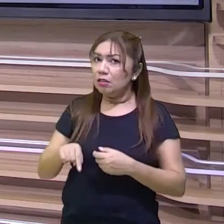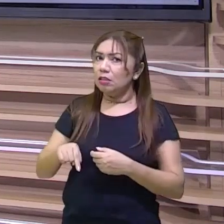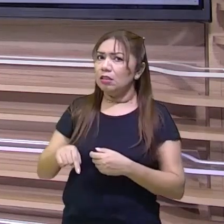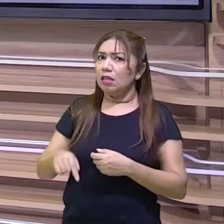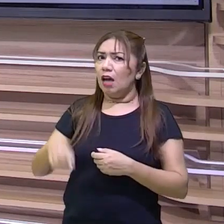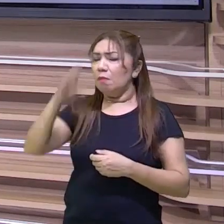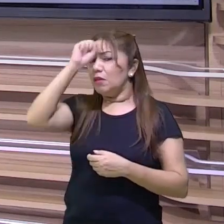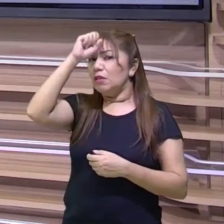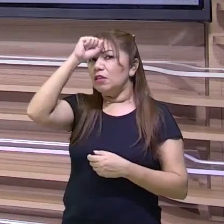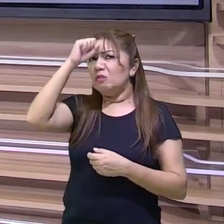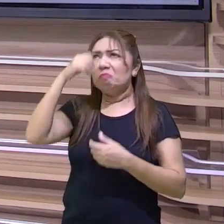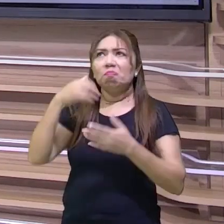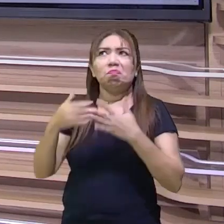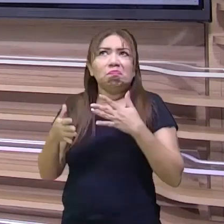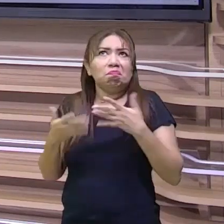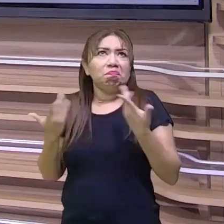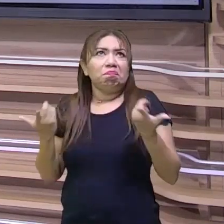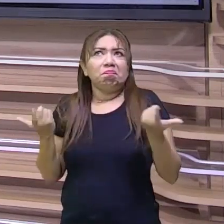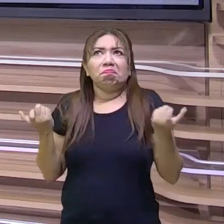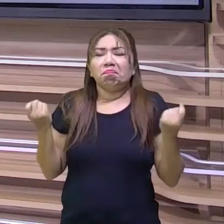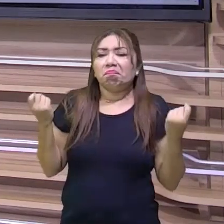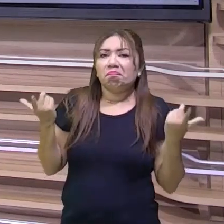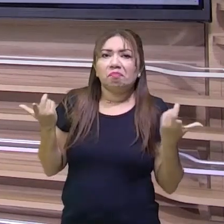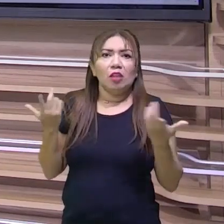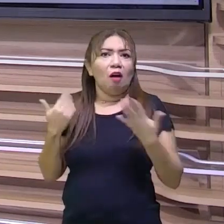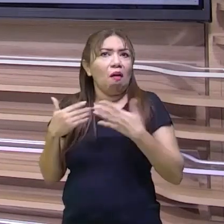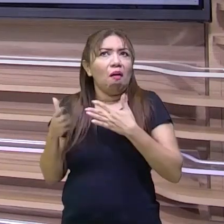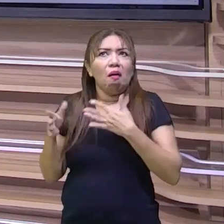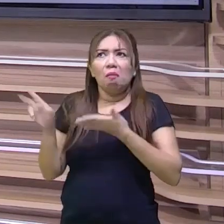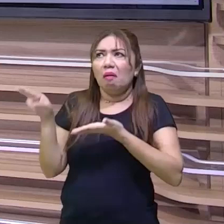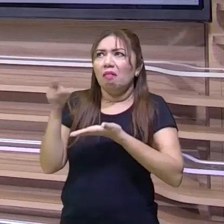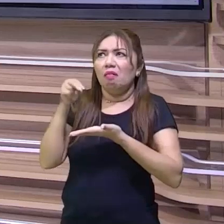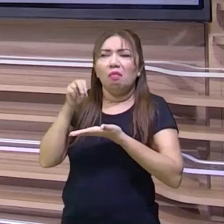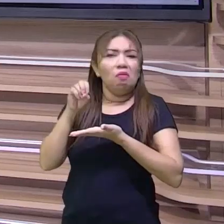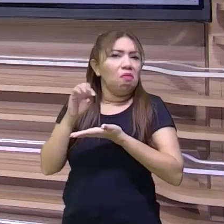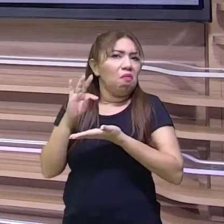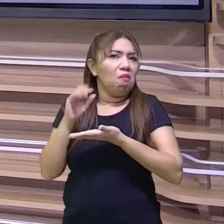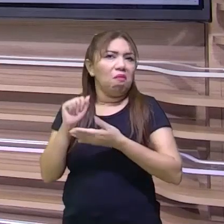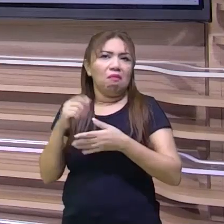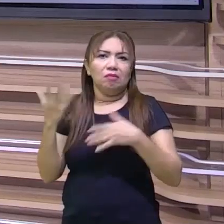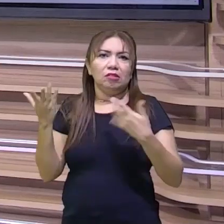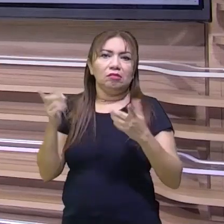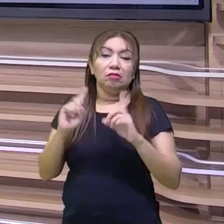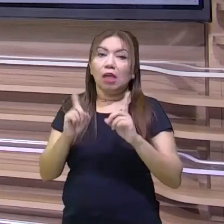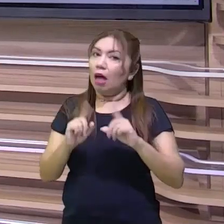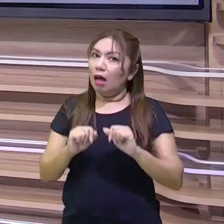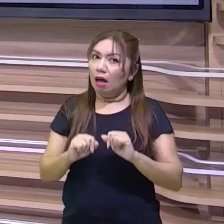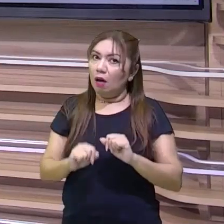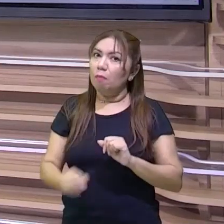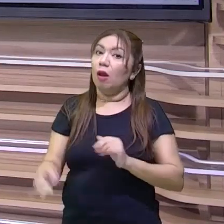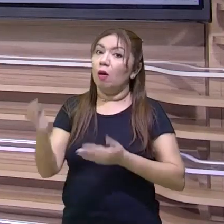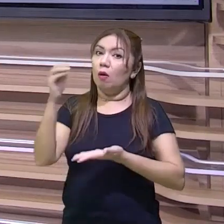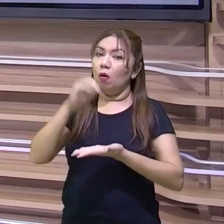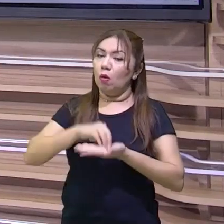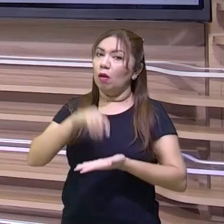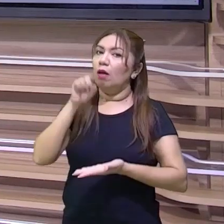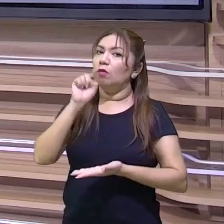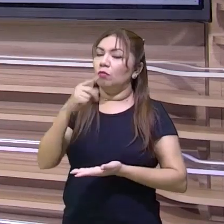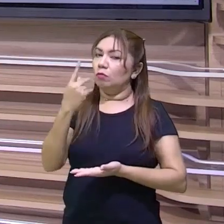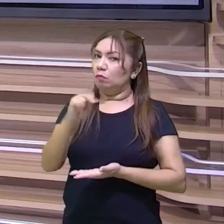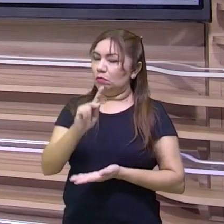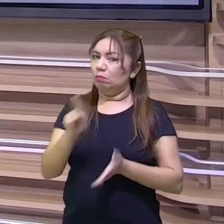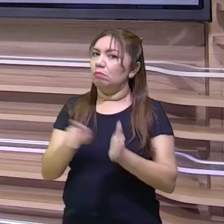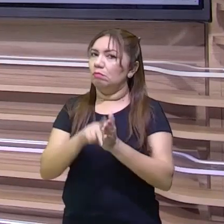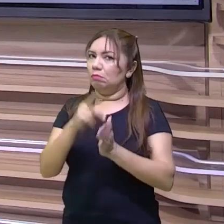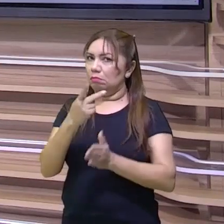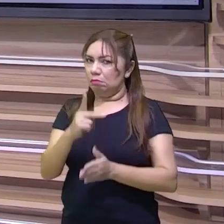as coisas só por aprender, só para pegar uma nota ou coisa parecida. Não, vocês estão aprendendo para aplicar no dia a dia de vocês.